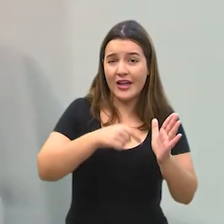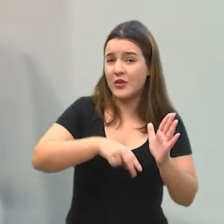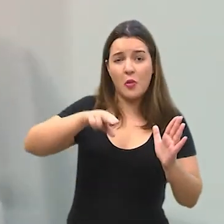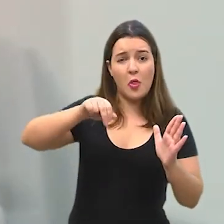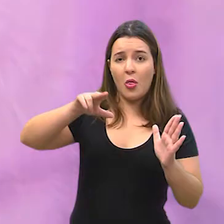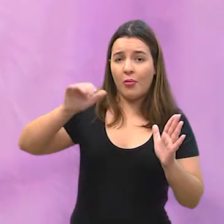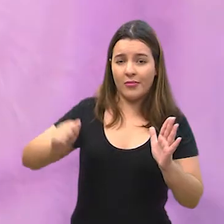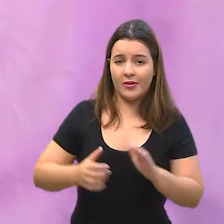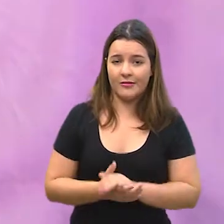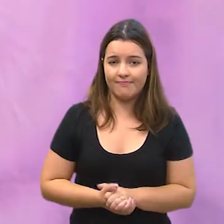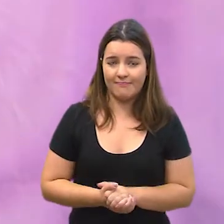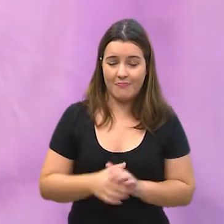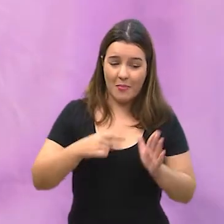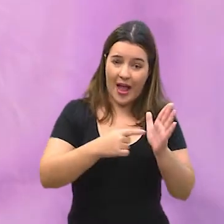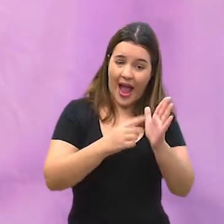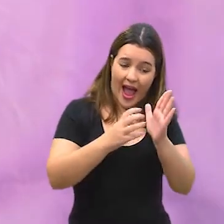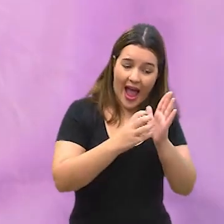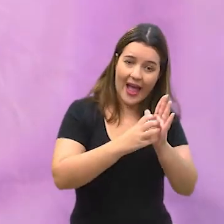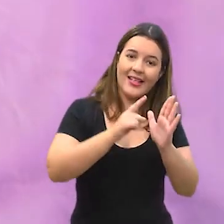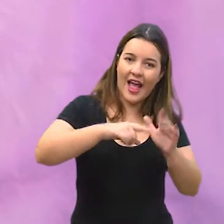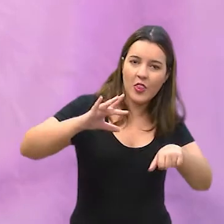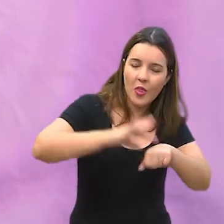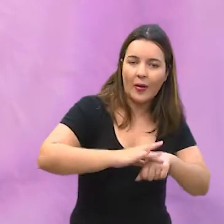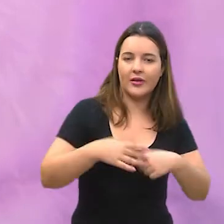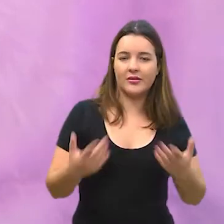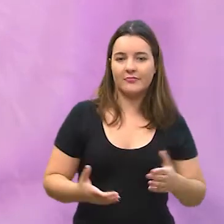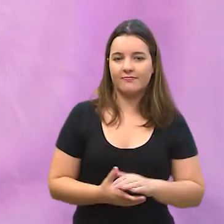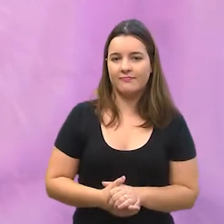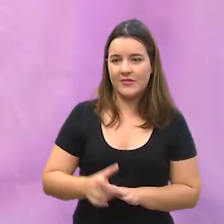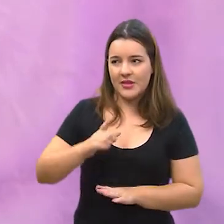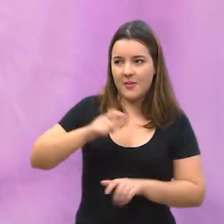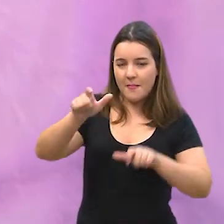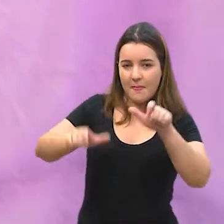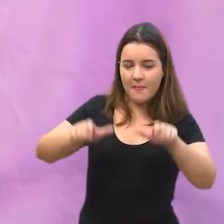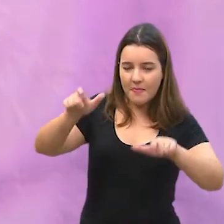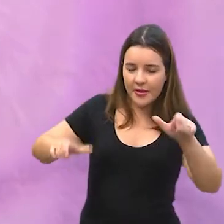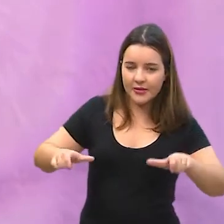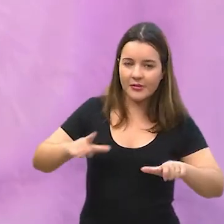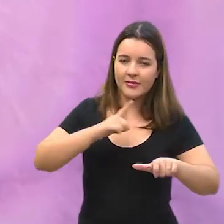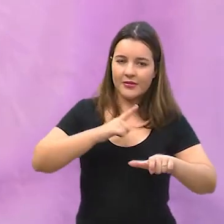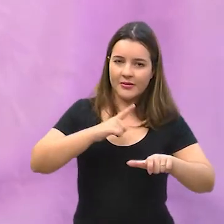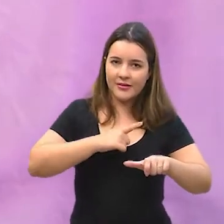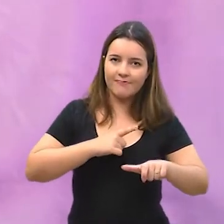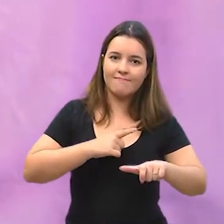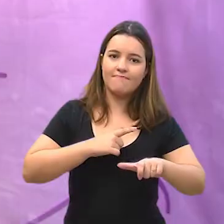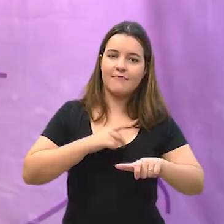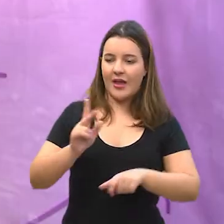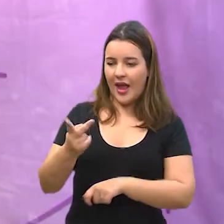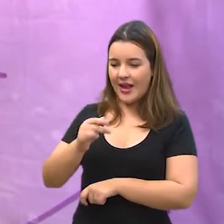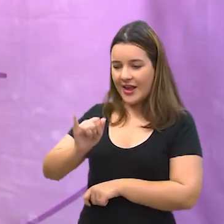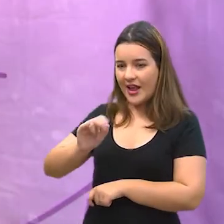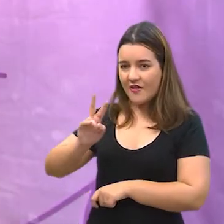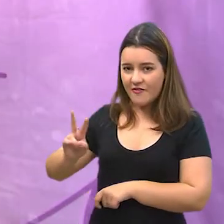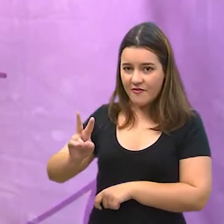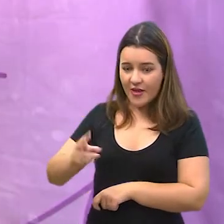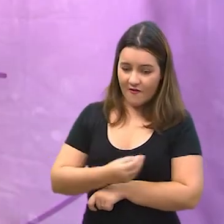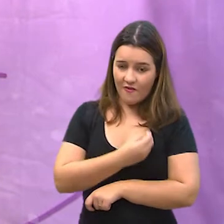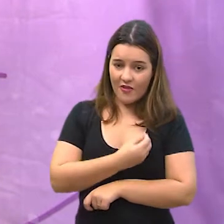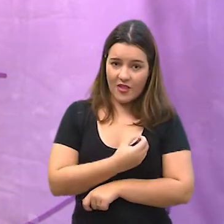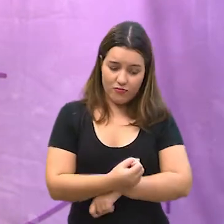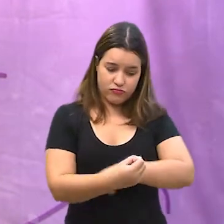para a maioria das pessoas, a gente consegue ter um pleno controle do vírus, né, com poucos efeitos colaterais e com uma